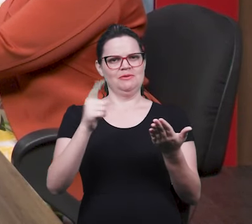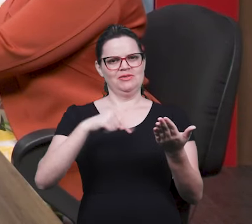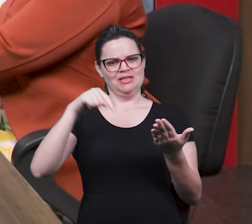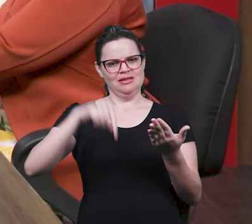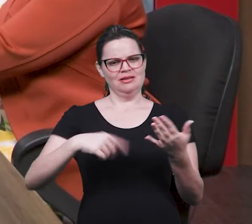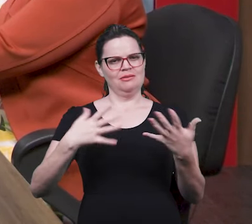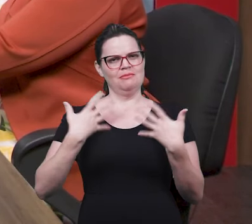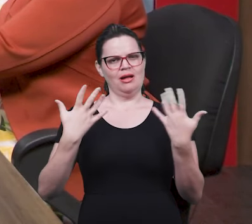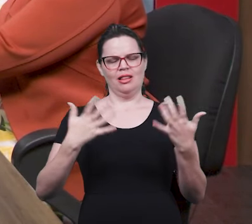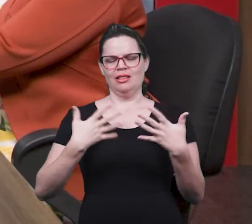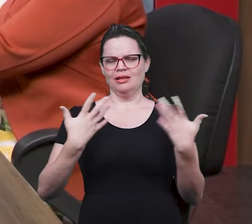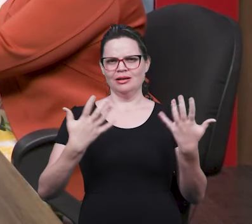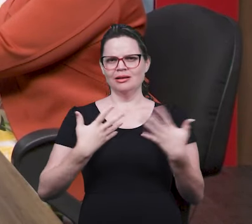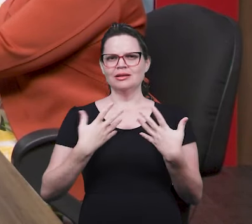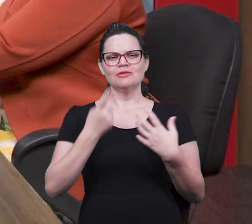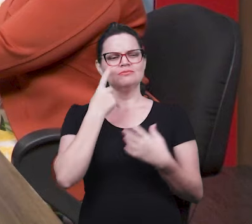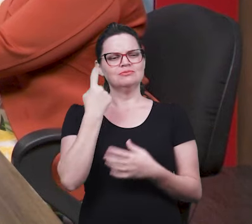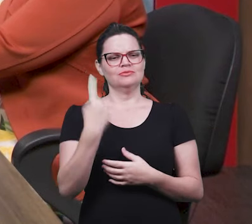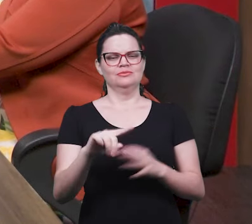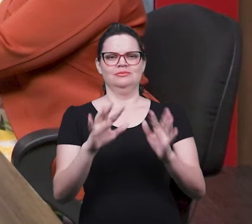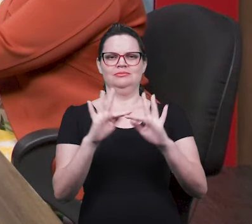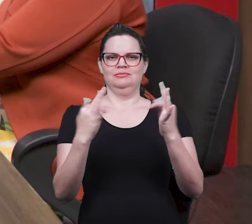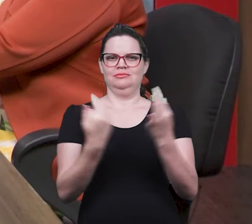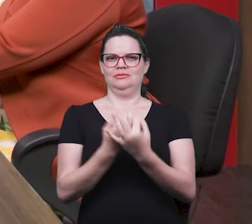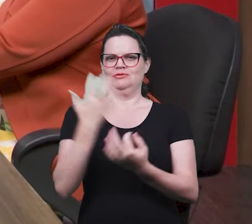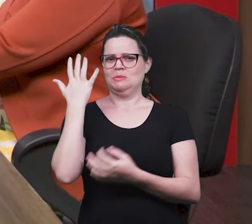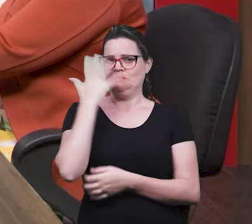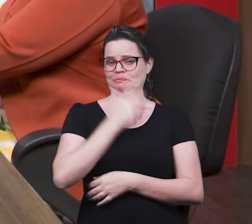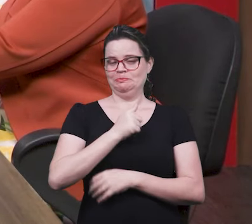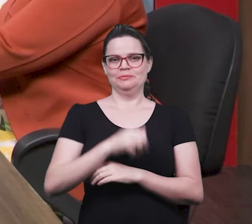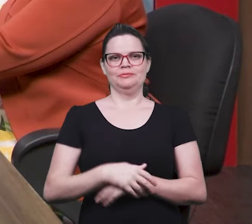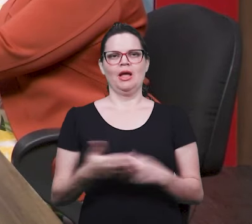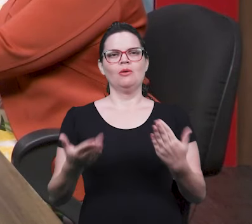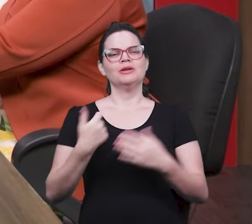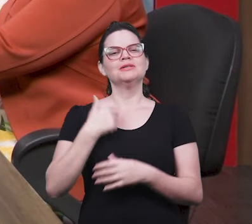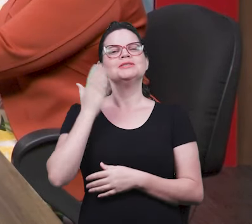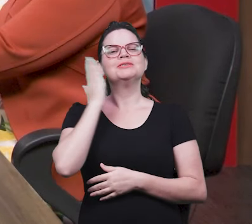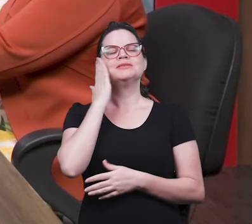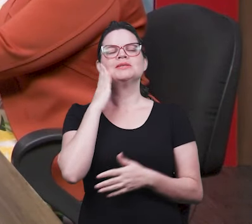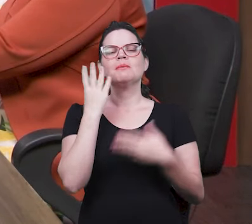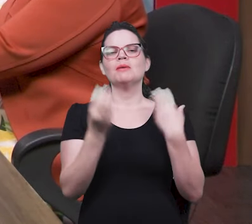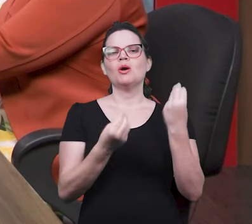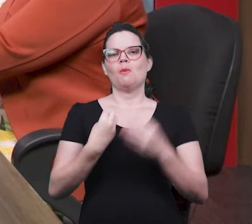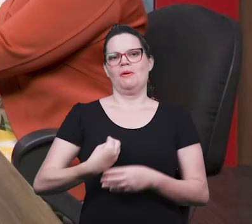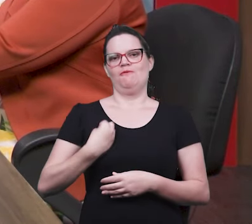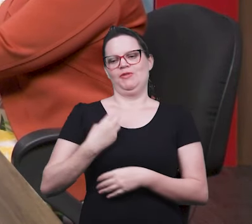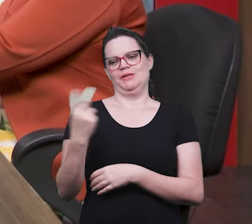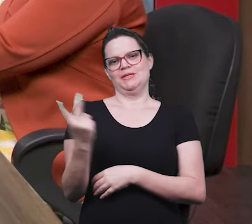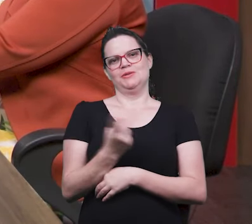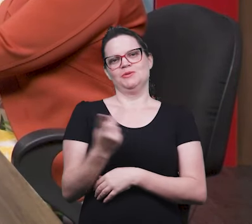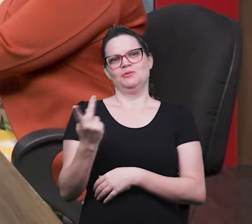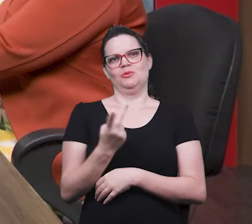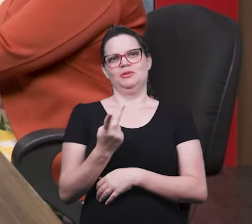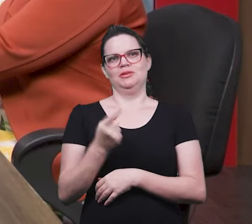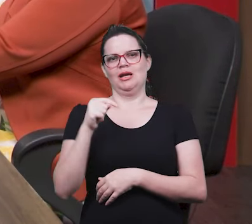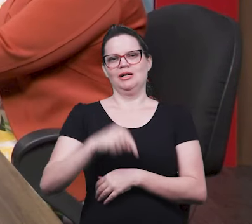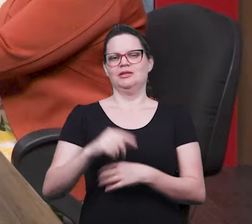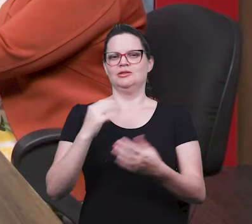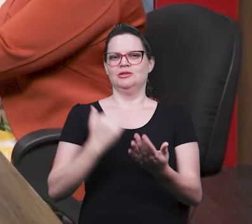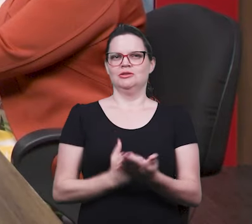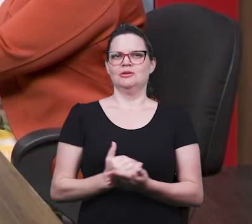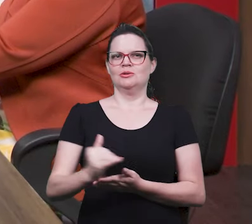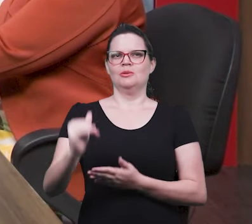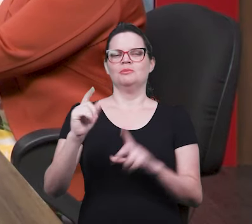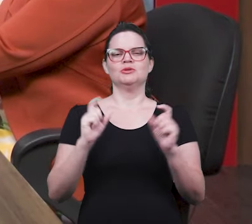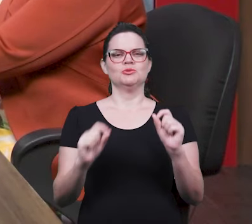muito grande receber essa família linda. Nós queremos saber agora um pouco da vida de vocês. Aqui a gente começa